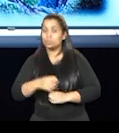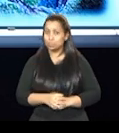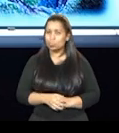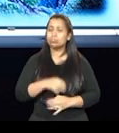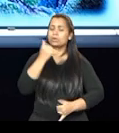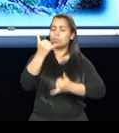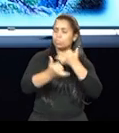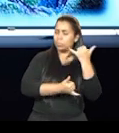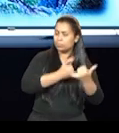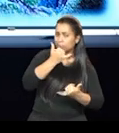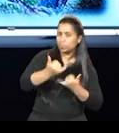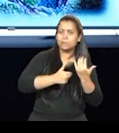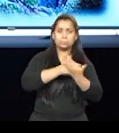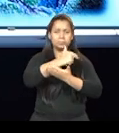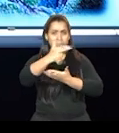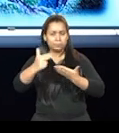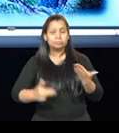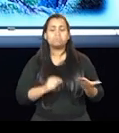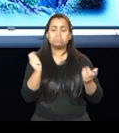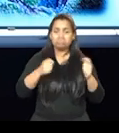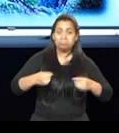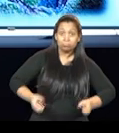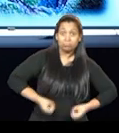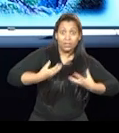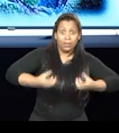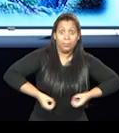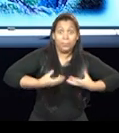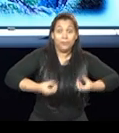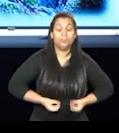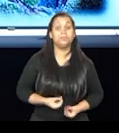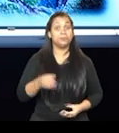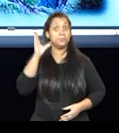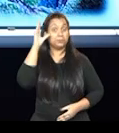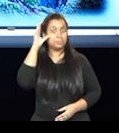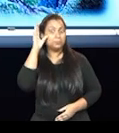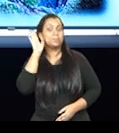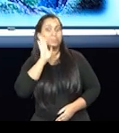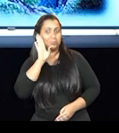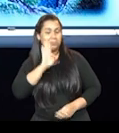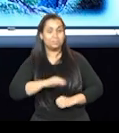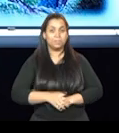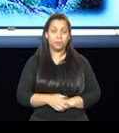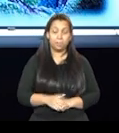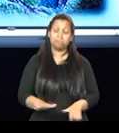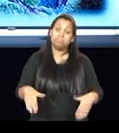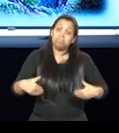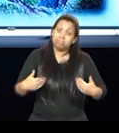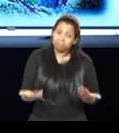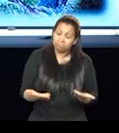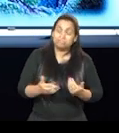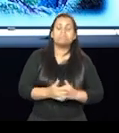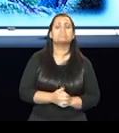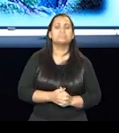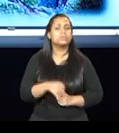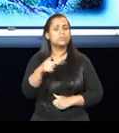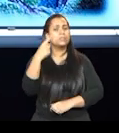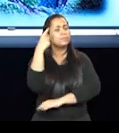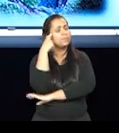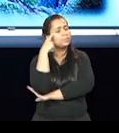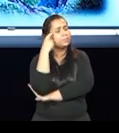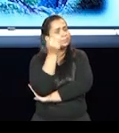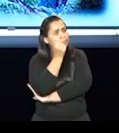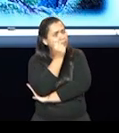divertida que faz a poesia ser muito mais interessante. Bom, você deve estar se